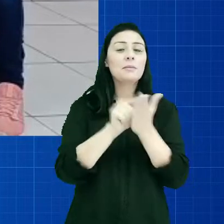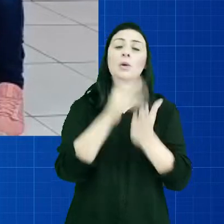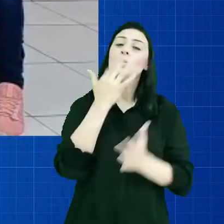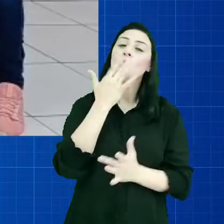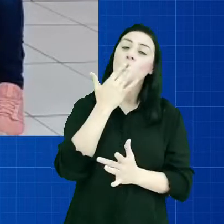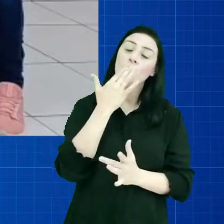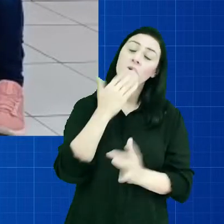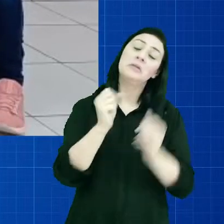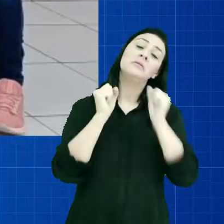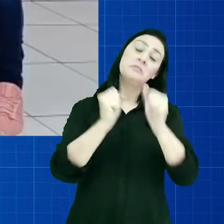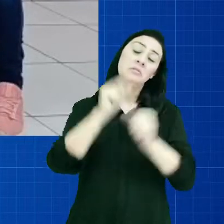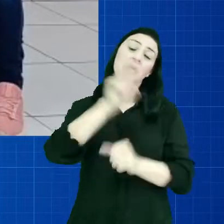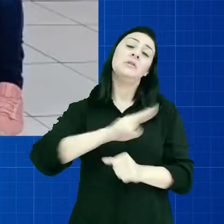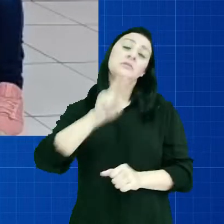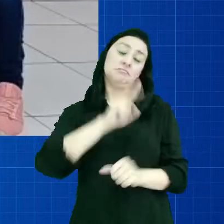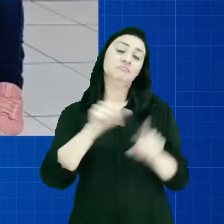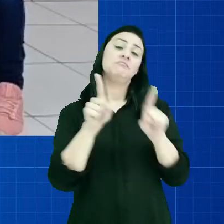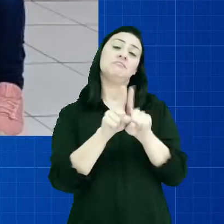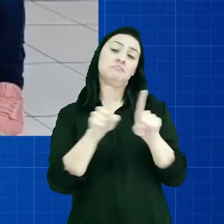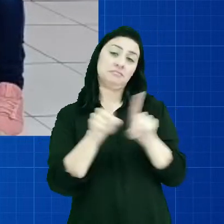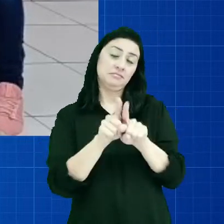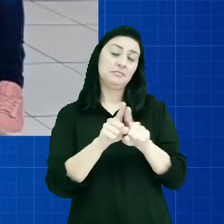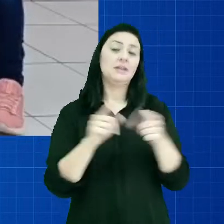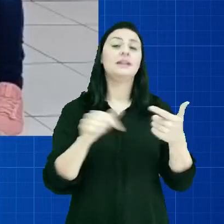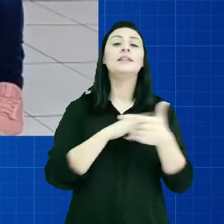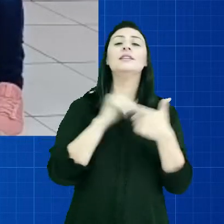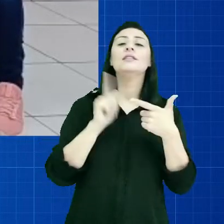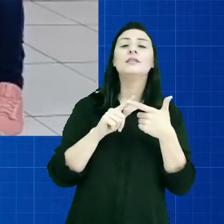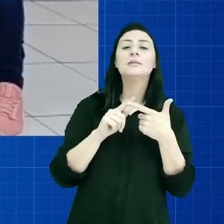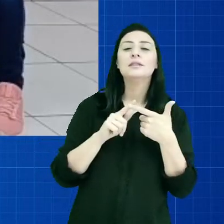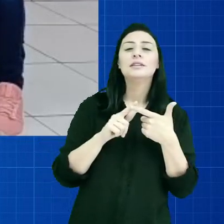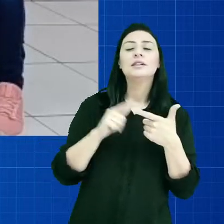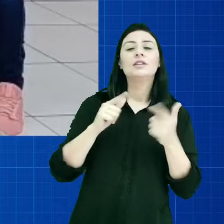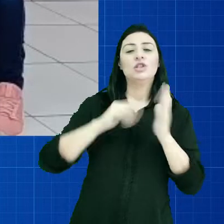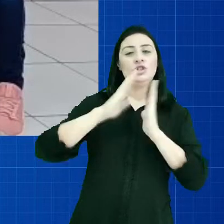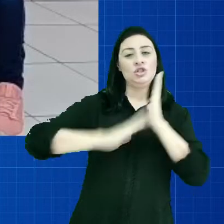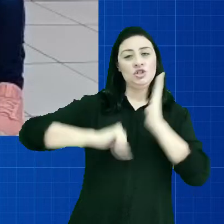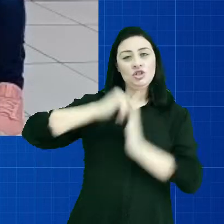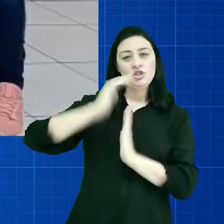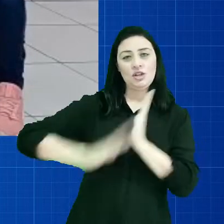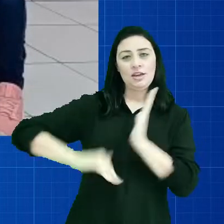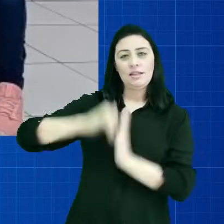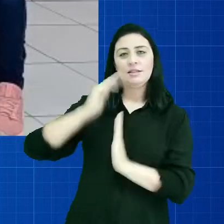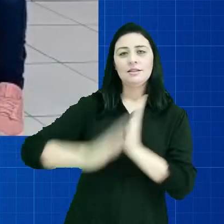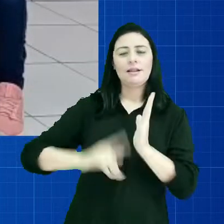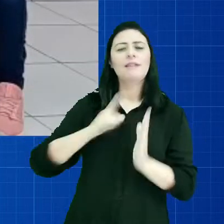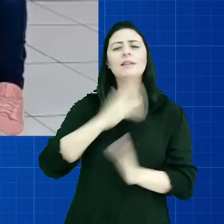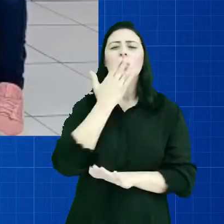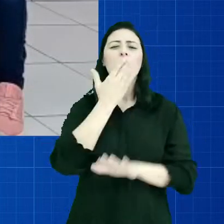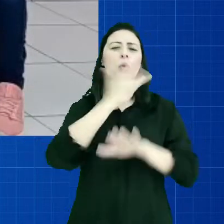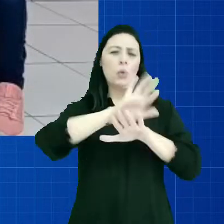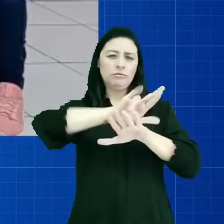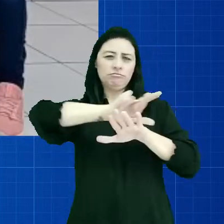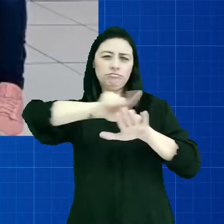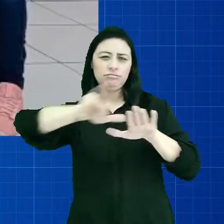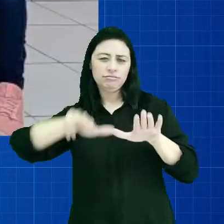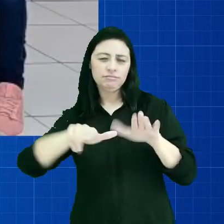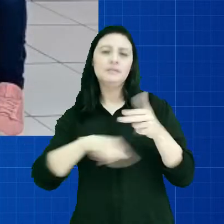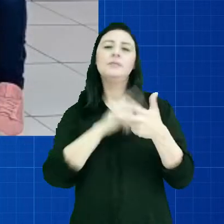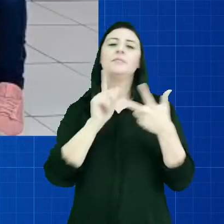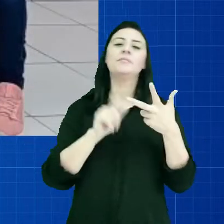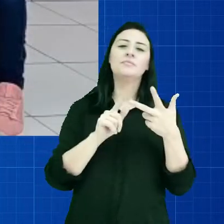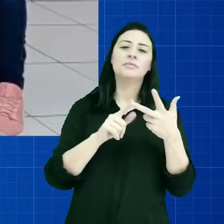colorida em casa também quiser utilizar, pode. Vamos utilizar tinta guache, tá? De diversas